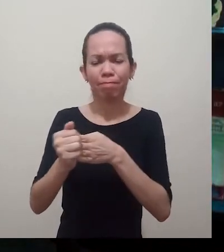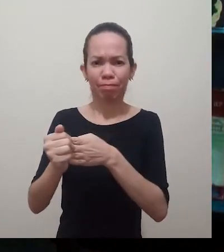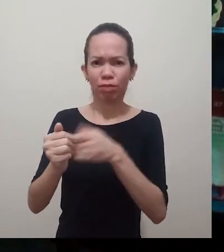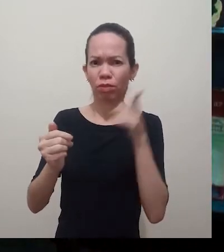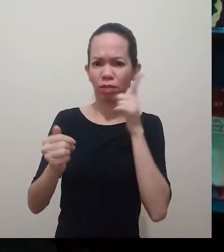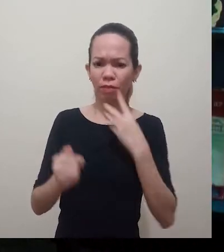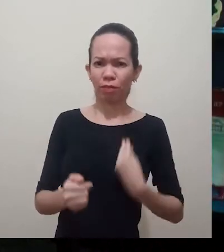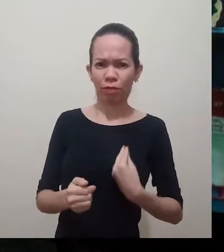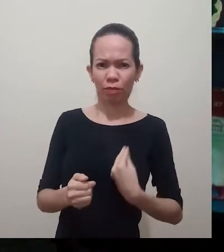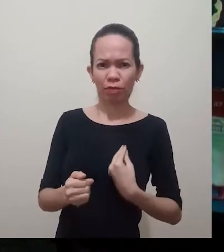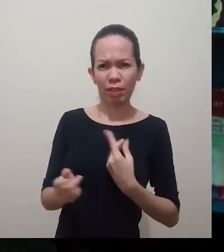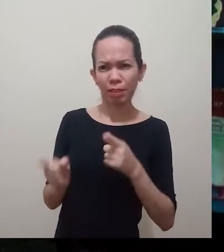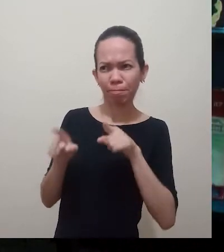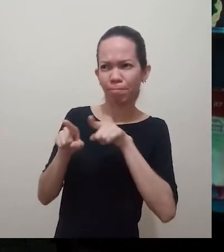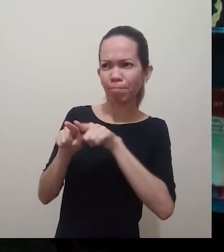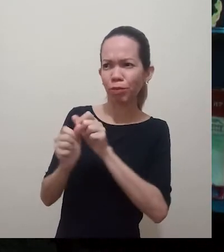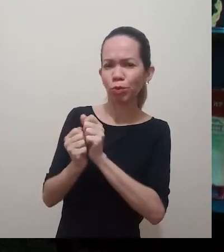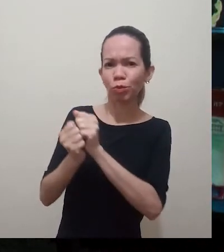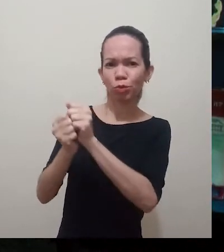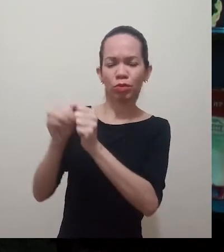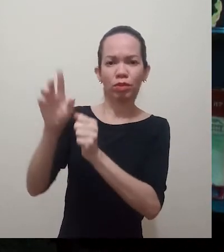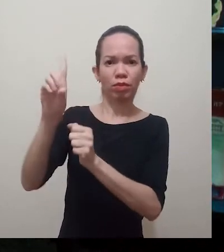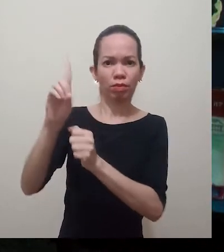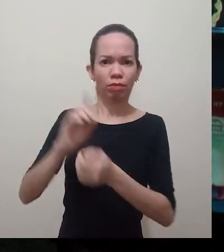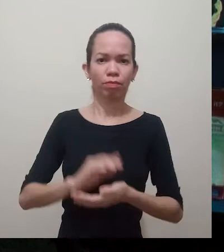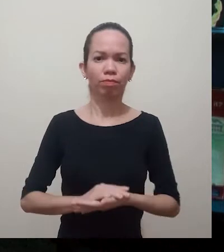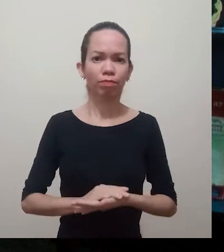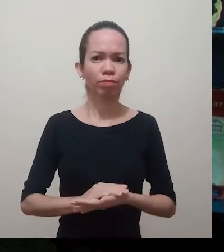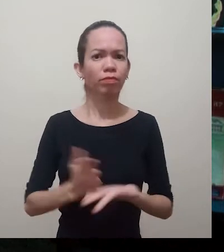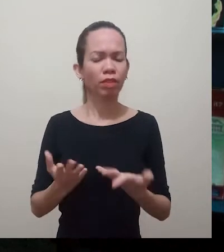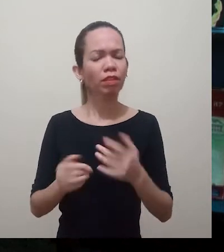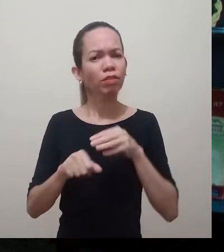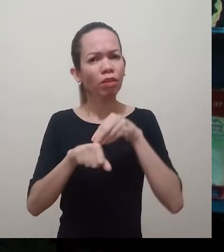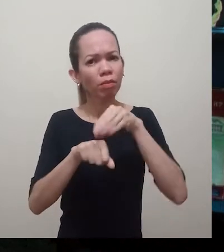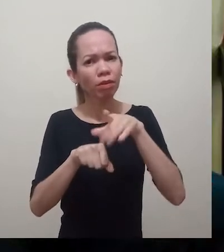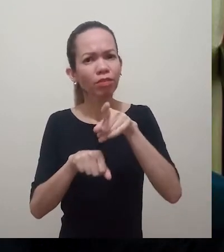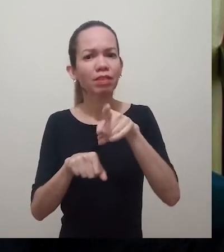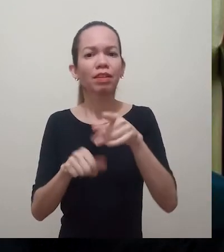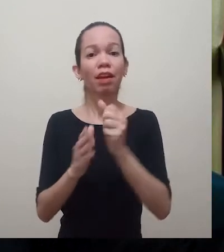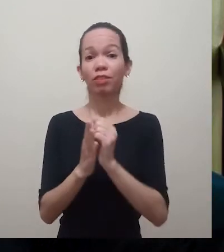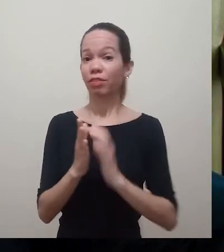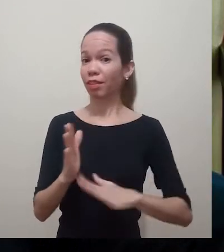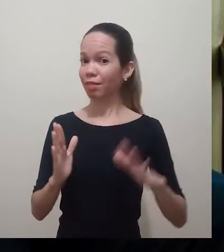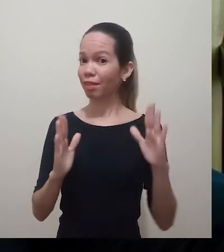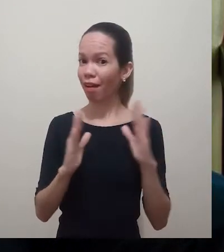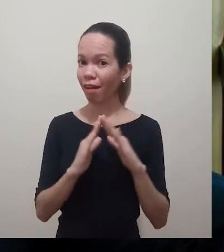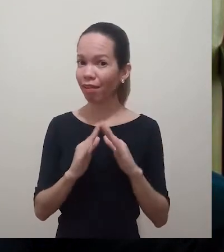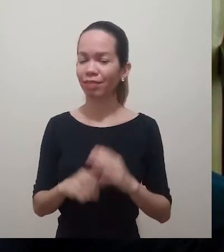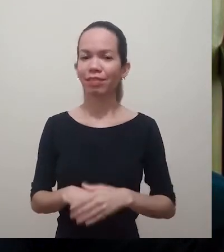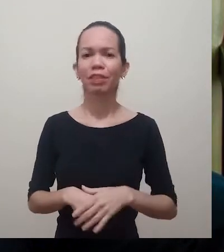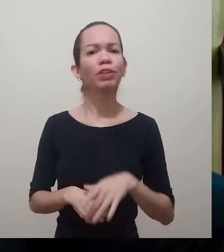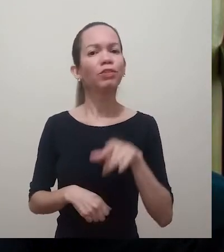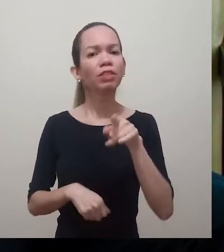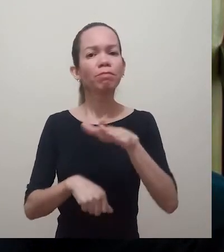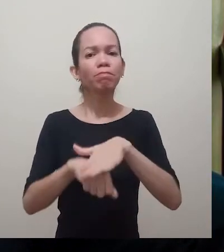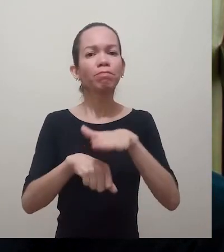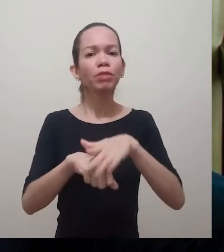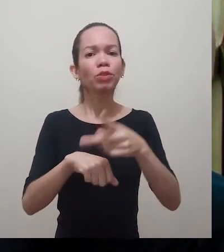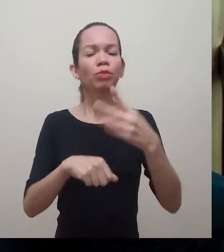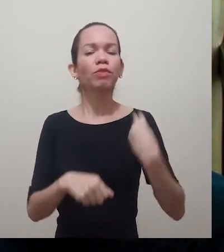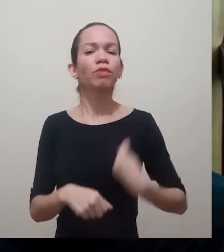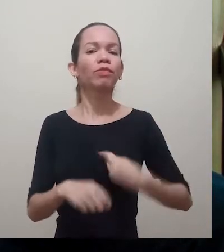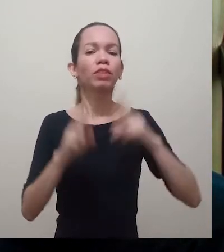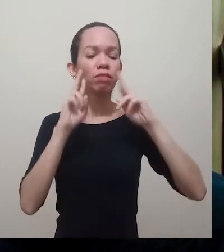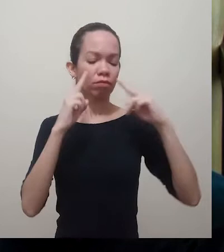e eu gostaria de deixar aqui uma tarefa de casa para você deu uma olhada na sua vida e